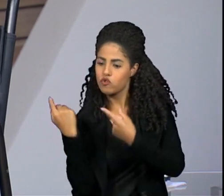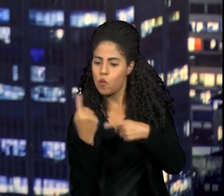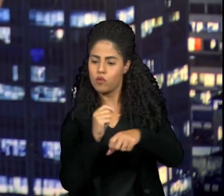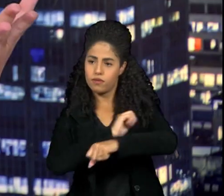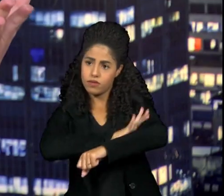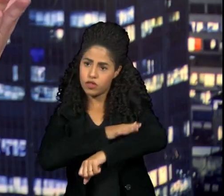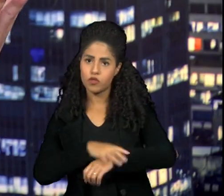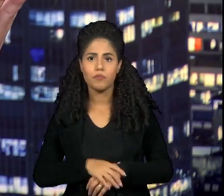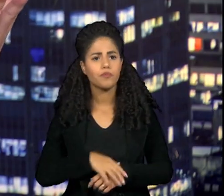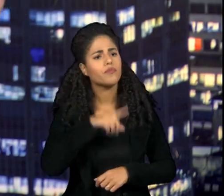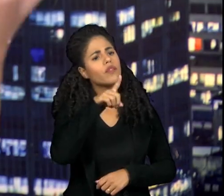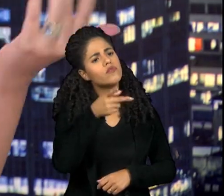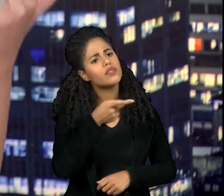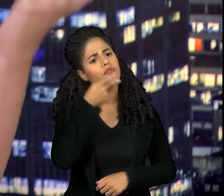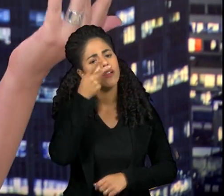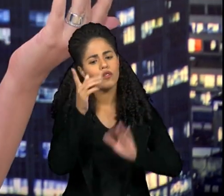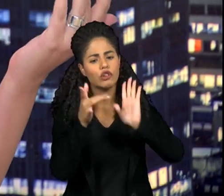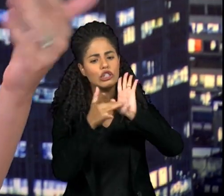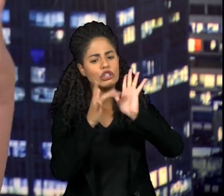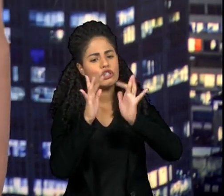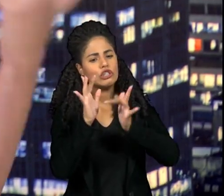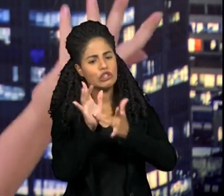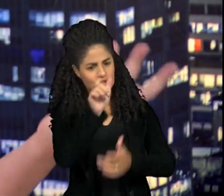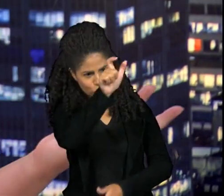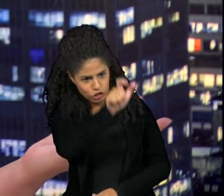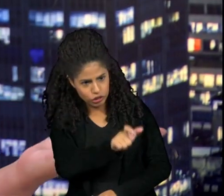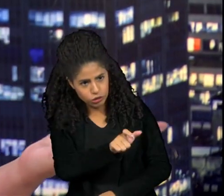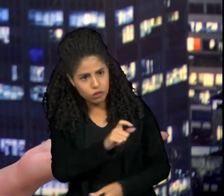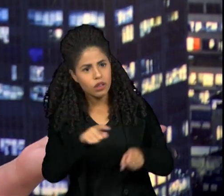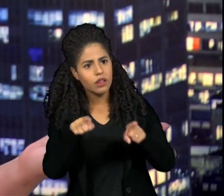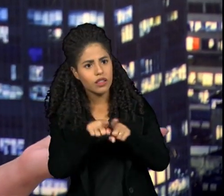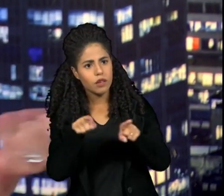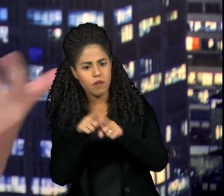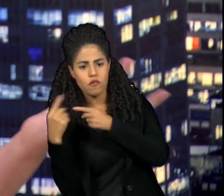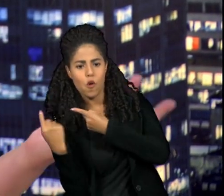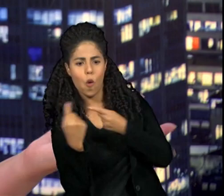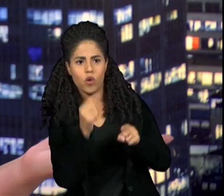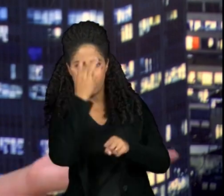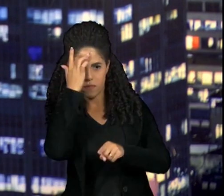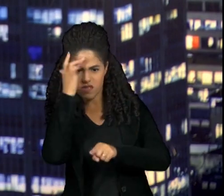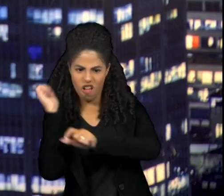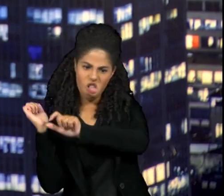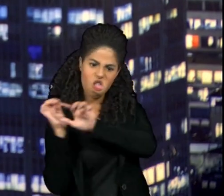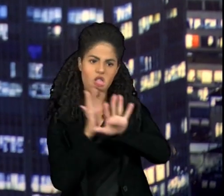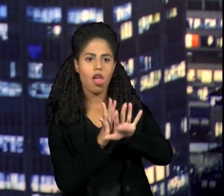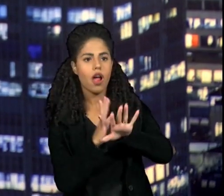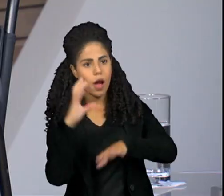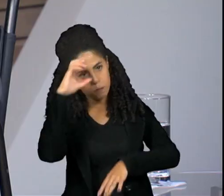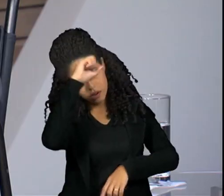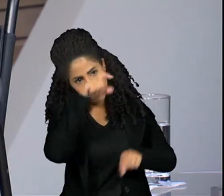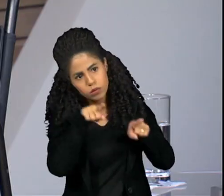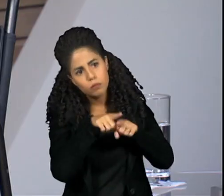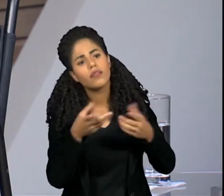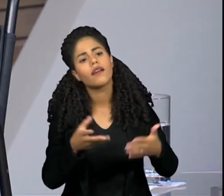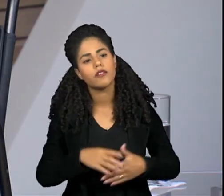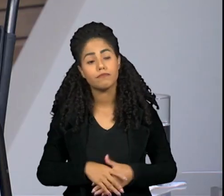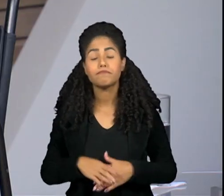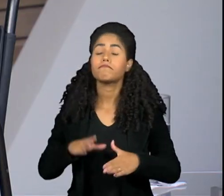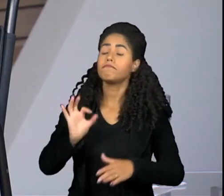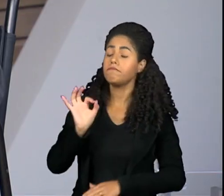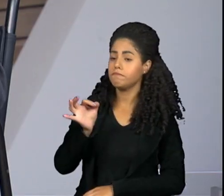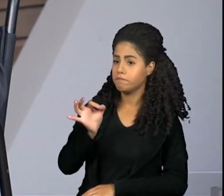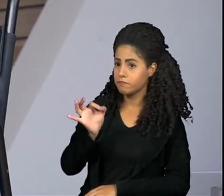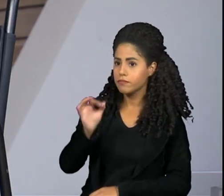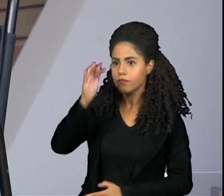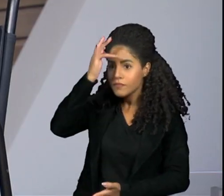aí Jesus Cristo, que, pelos registros, também foi perseguido por suas crenças. Então, não aprendemos nada com isso também? Sim, é algo, né, inerente, né, à fé